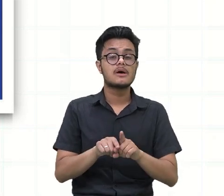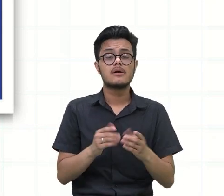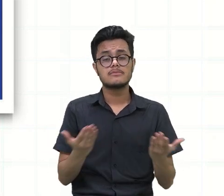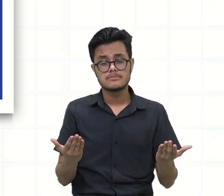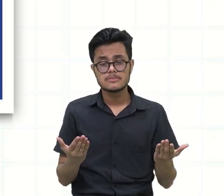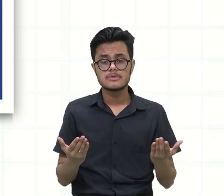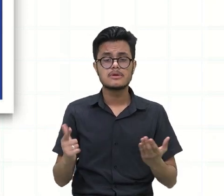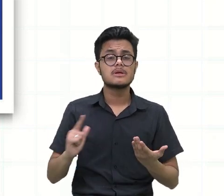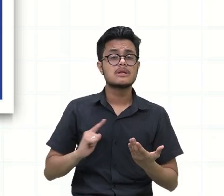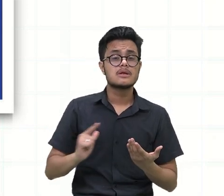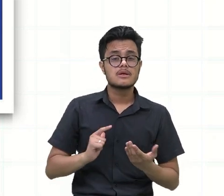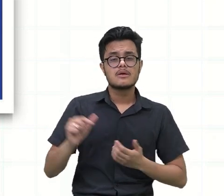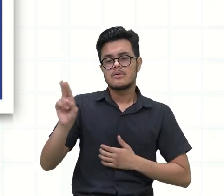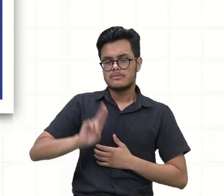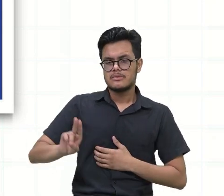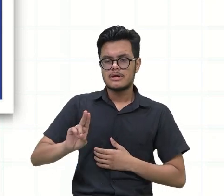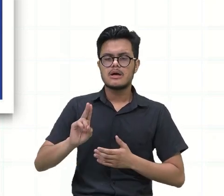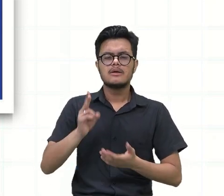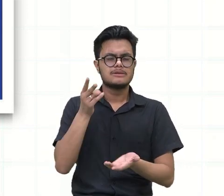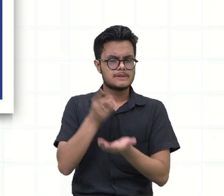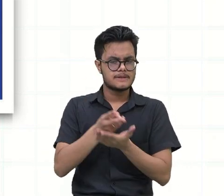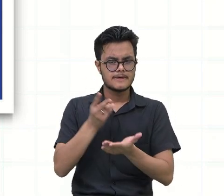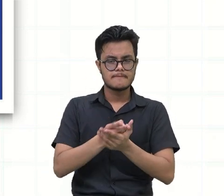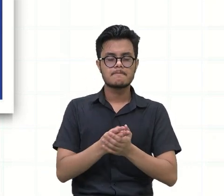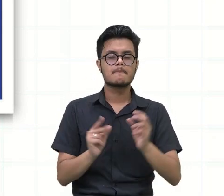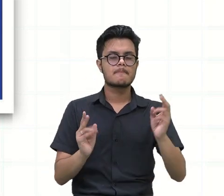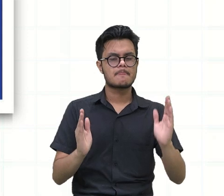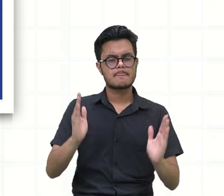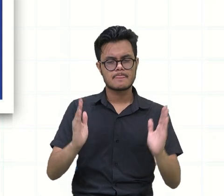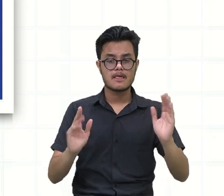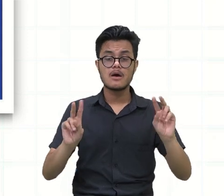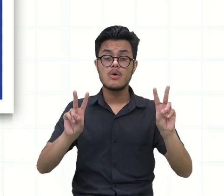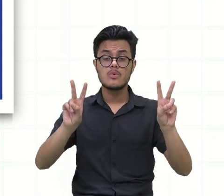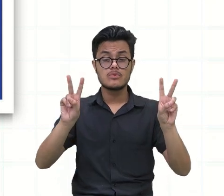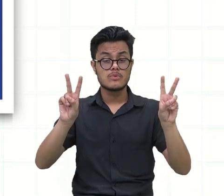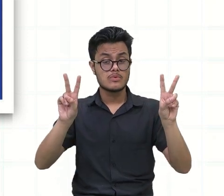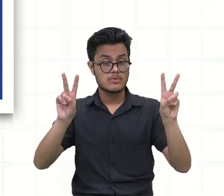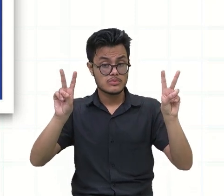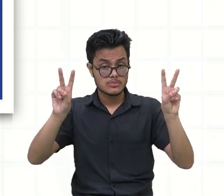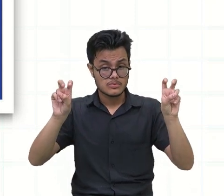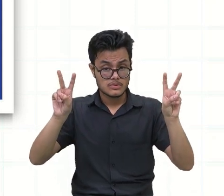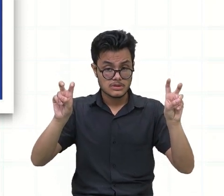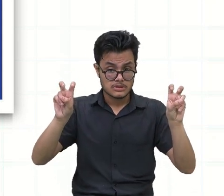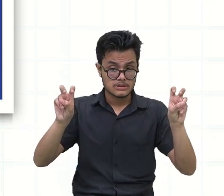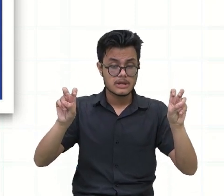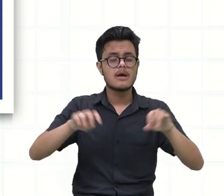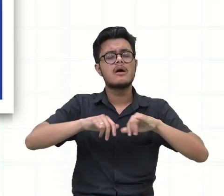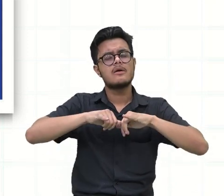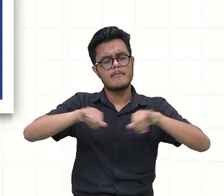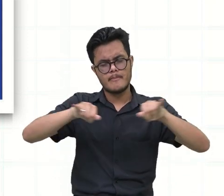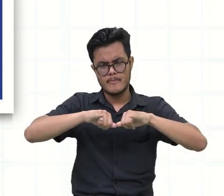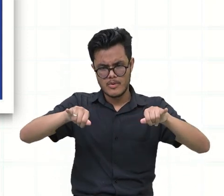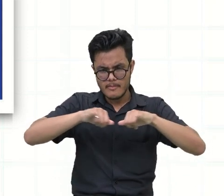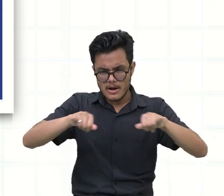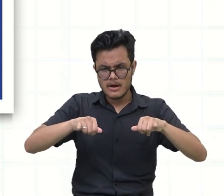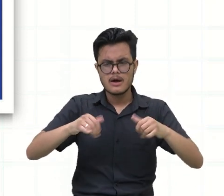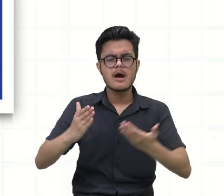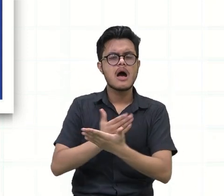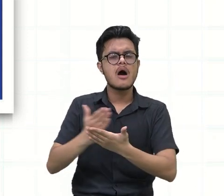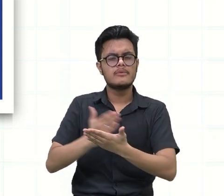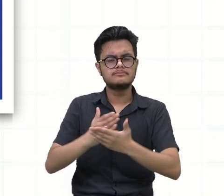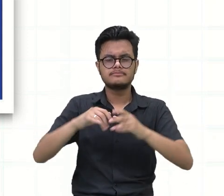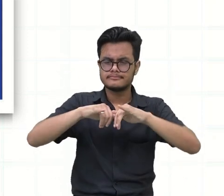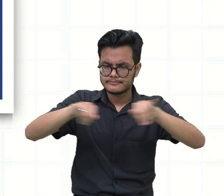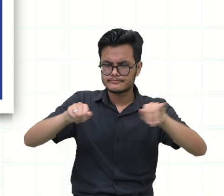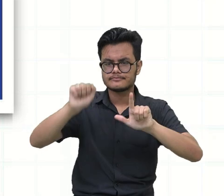estar muito presentes, né? Principalmente as de propaganda, de campanhas